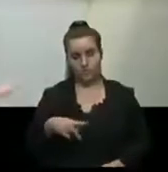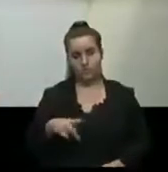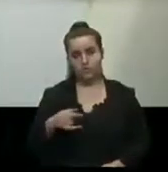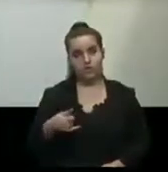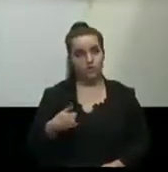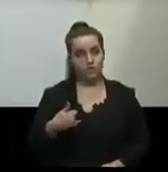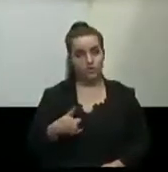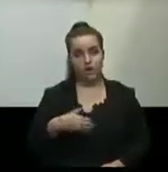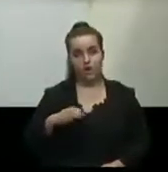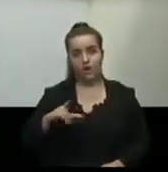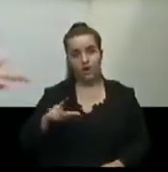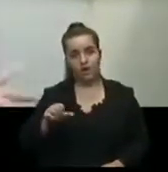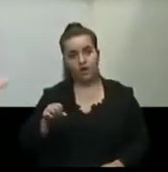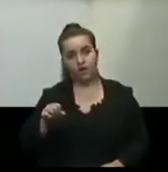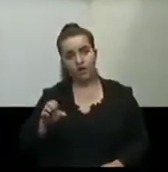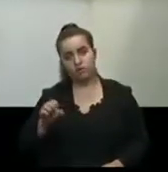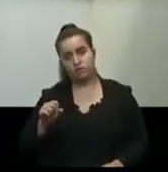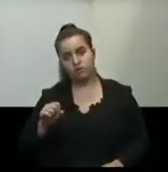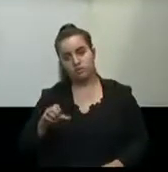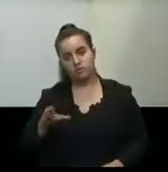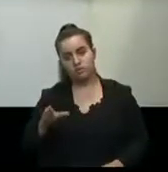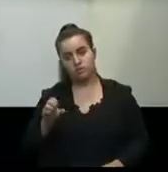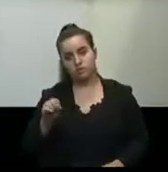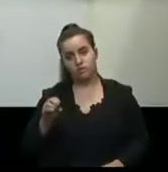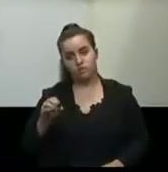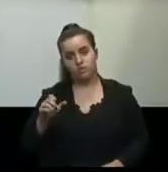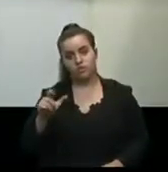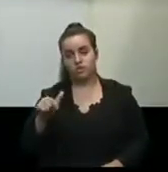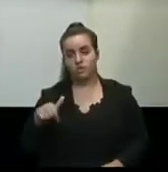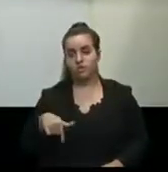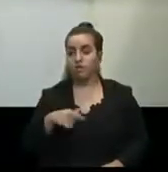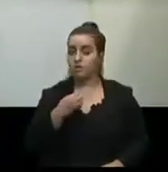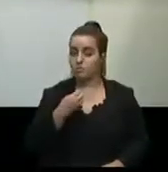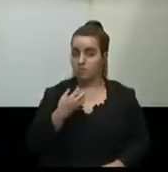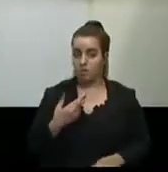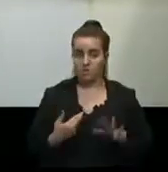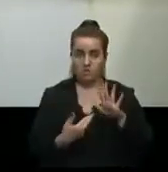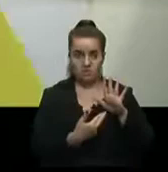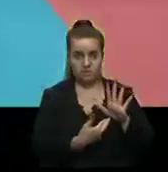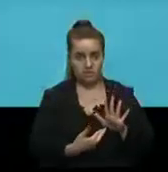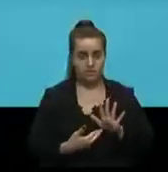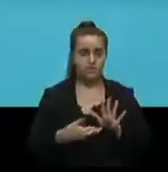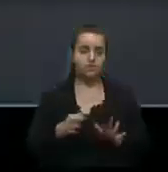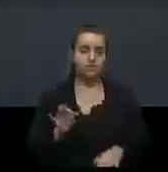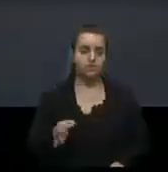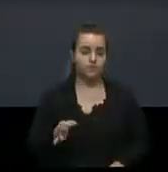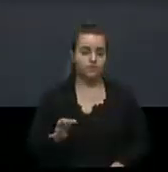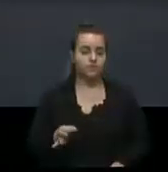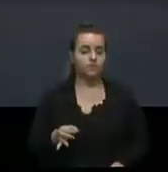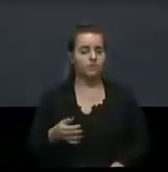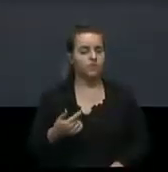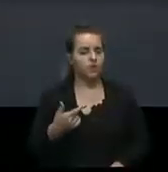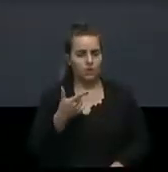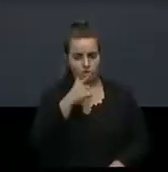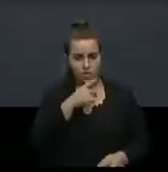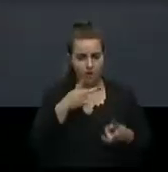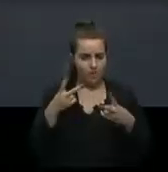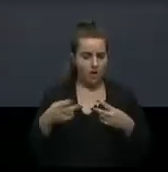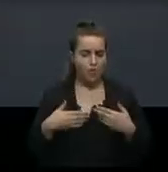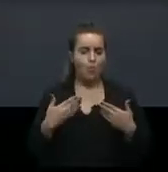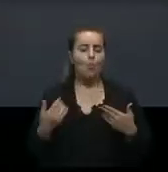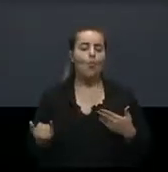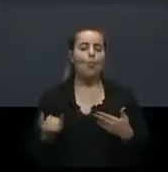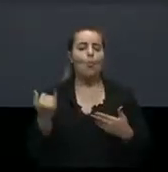classe social, município, estejam bem representados. Dá para perceber a importância